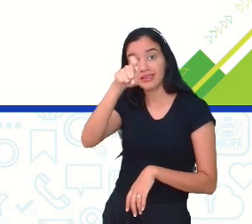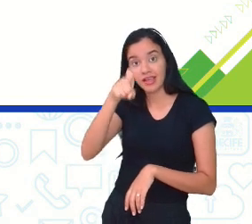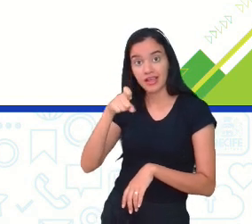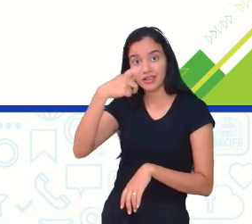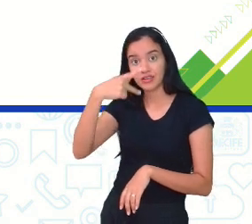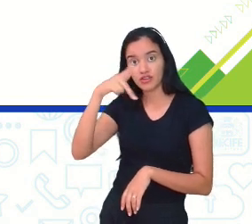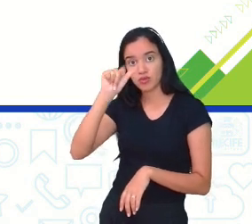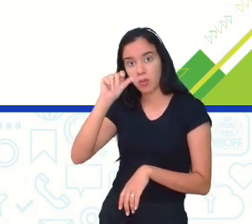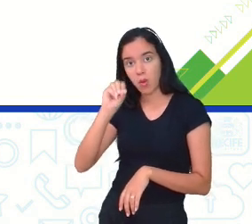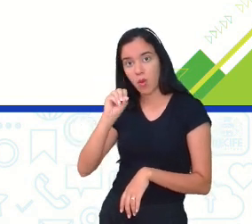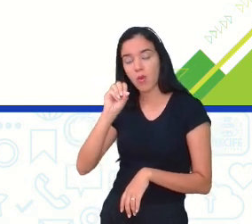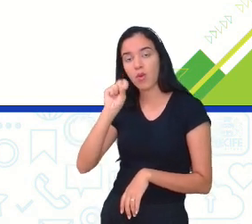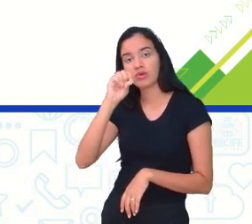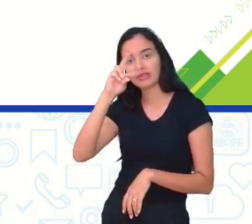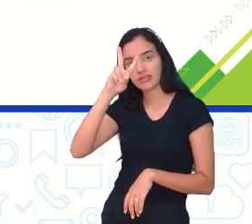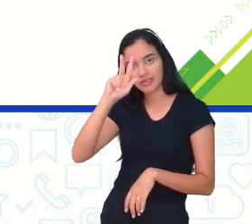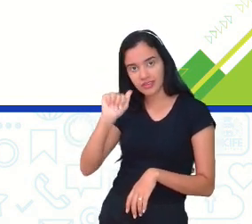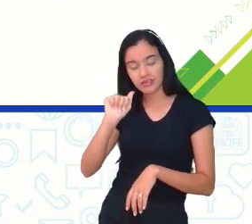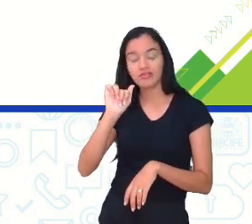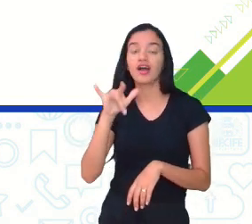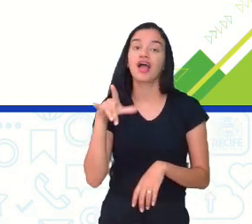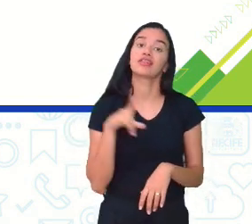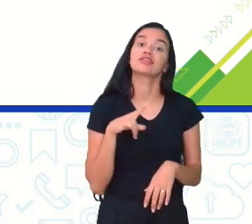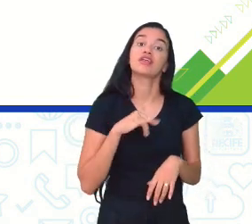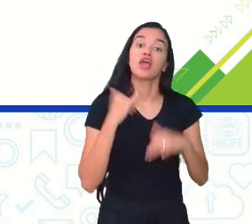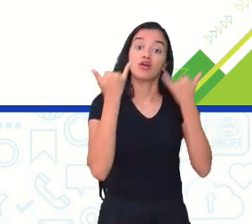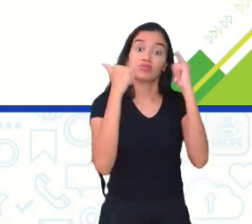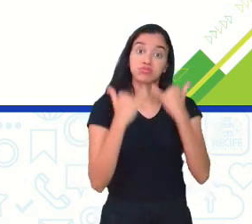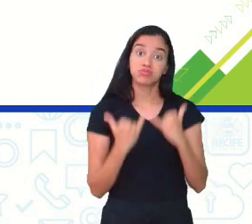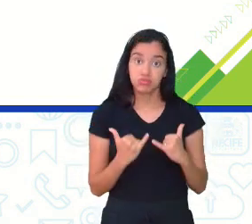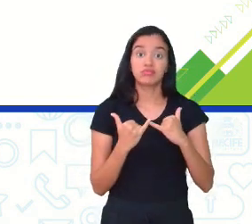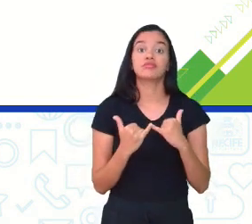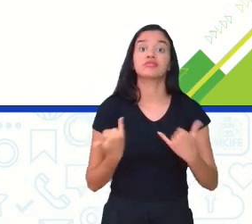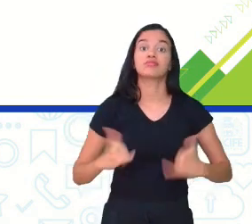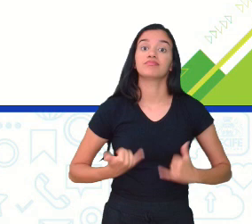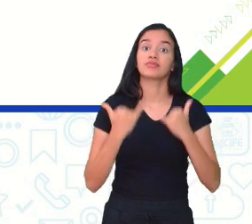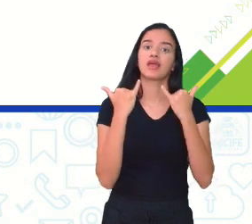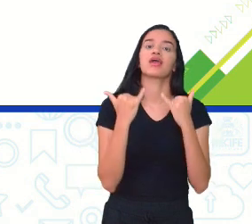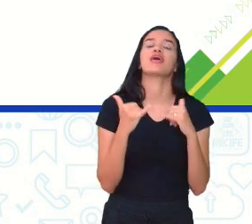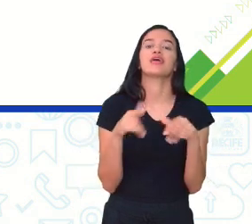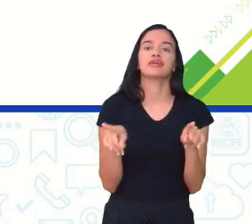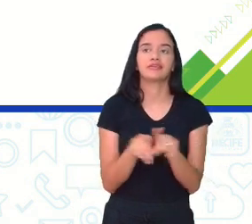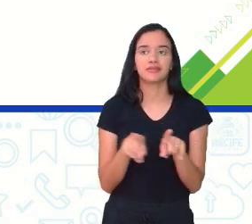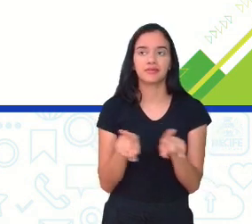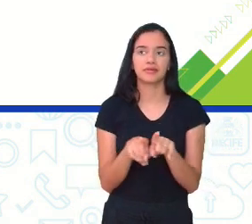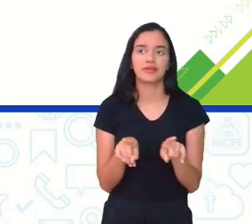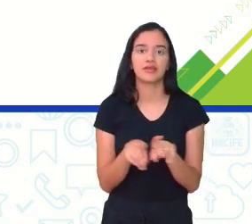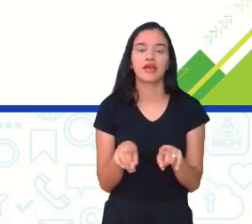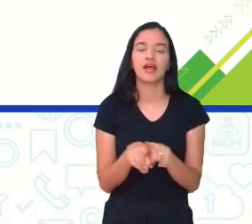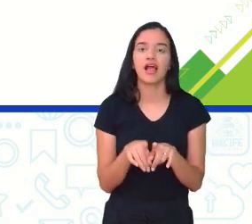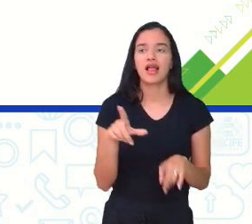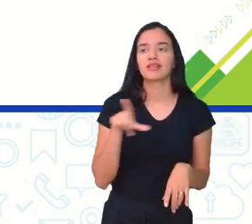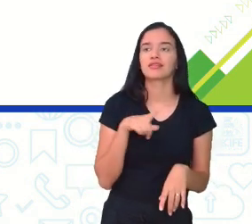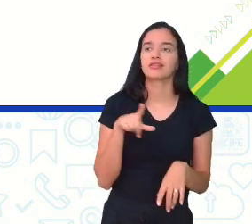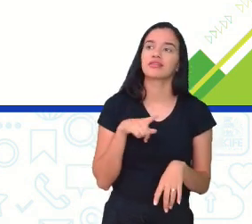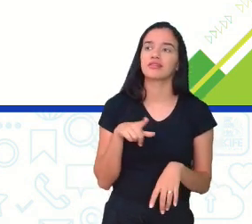habilidade de exercer o máximo de energia em um ato explosivo. Então, um ato só, né? Tem aí já